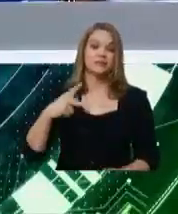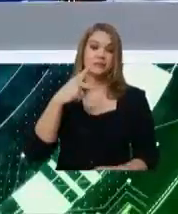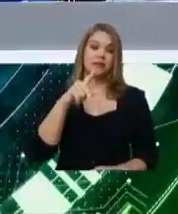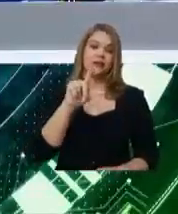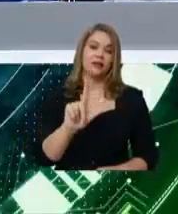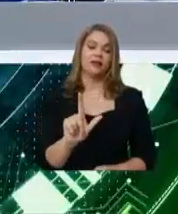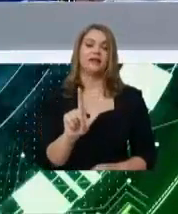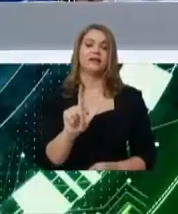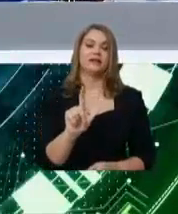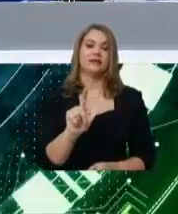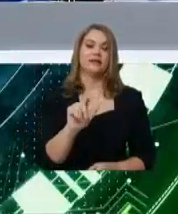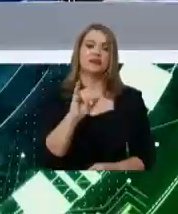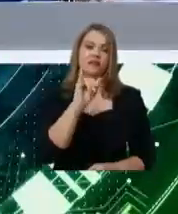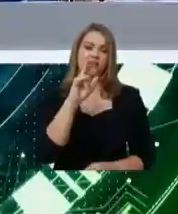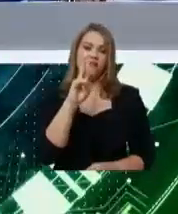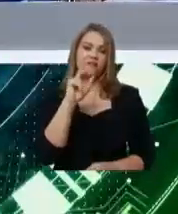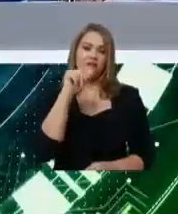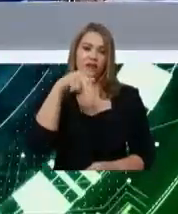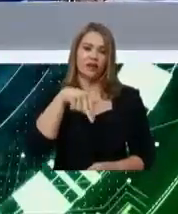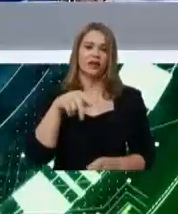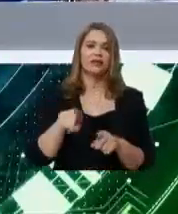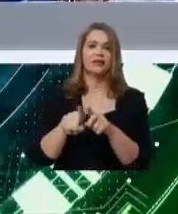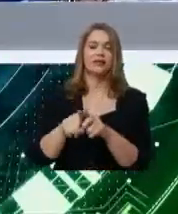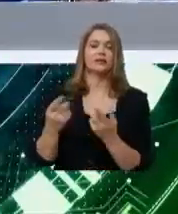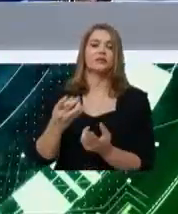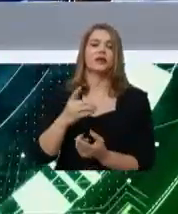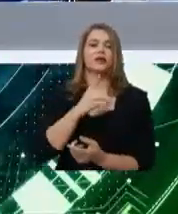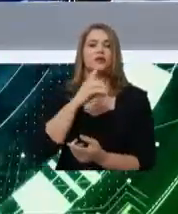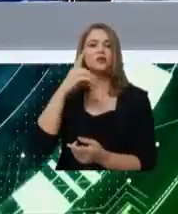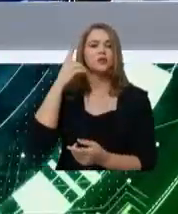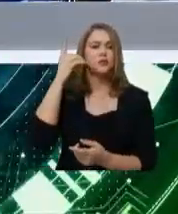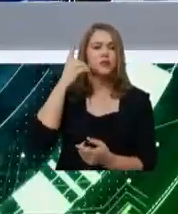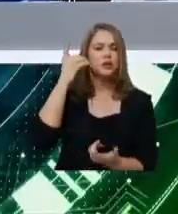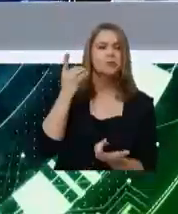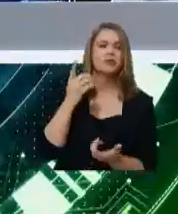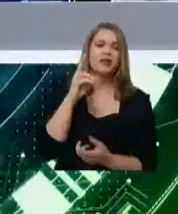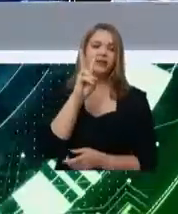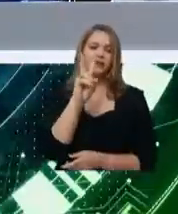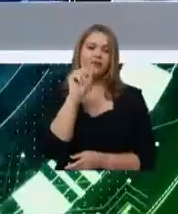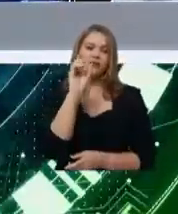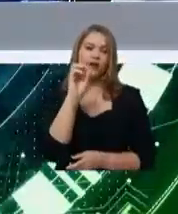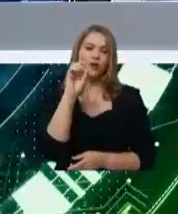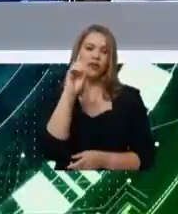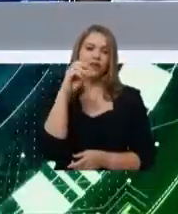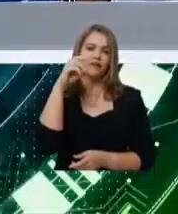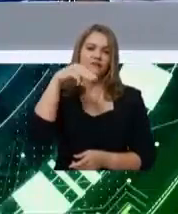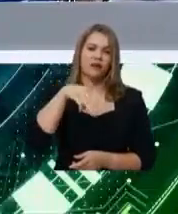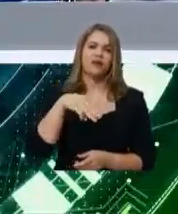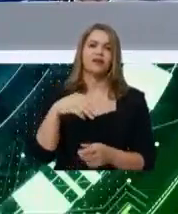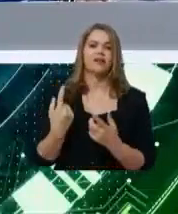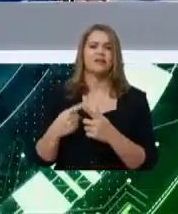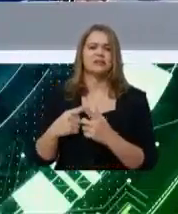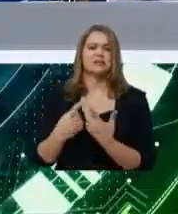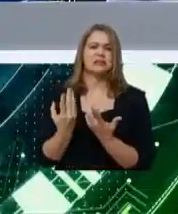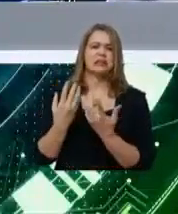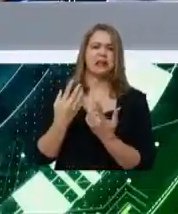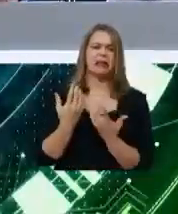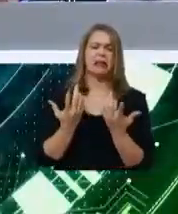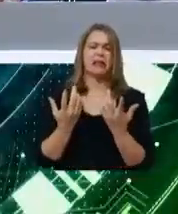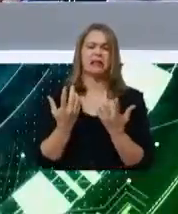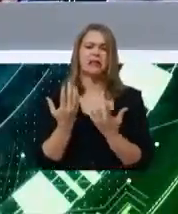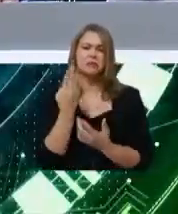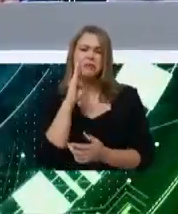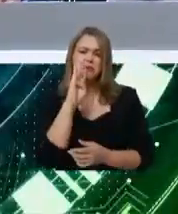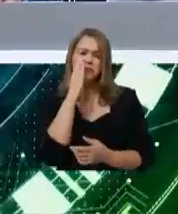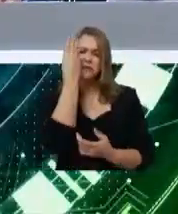presidente do deputado cassado valdevan 90 que é que mudou mudou a sua opinião você traiu Lula Valmir bolsonaro vale tudo